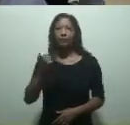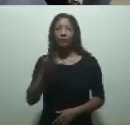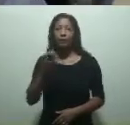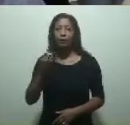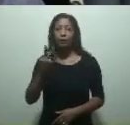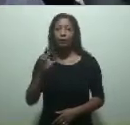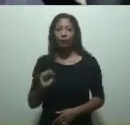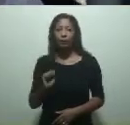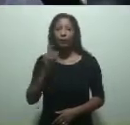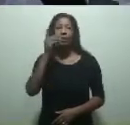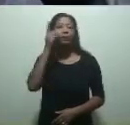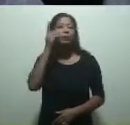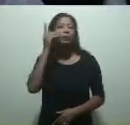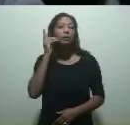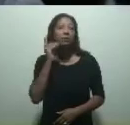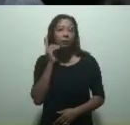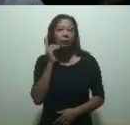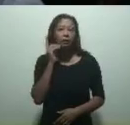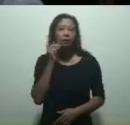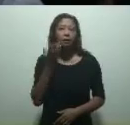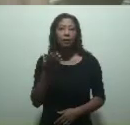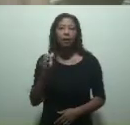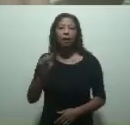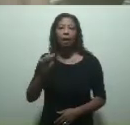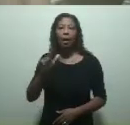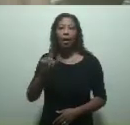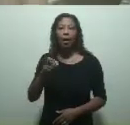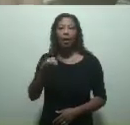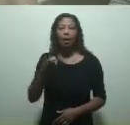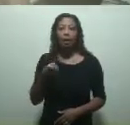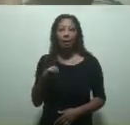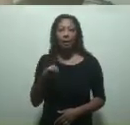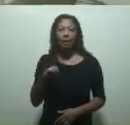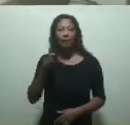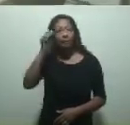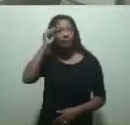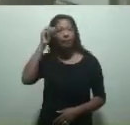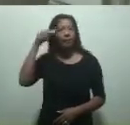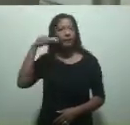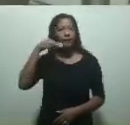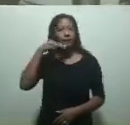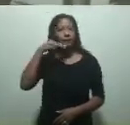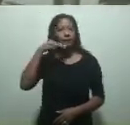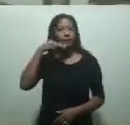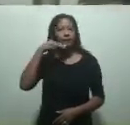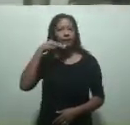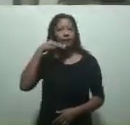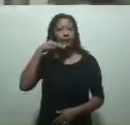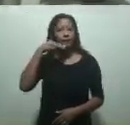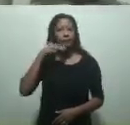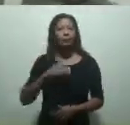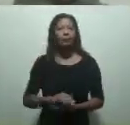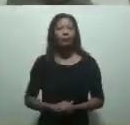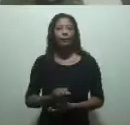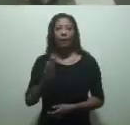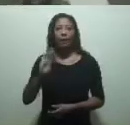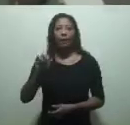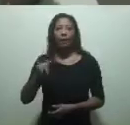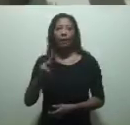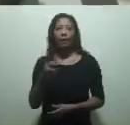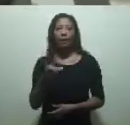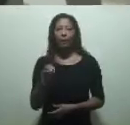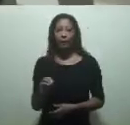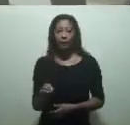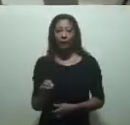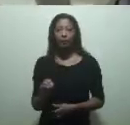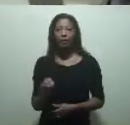Alves, vereador Manuel Diniz, vereador Pastor Alex, vereadora Ana Michele, vereador Binho de